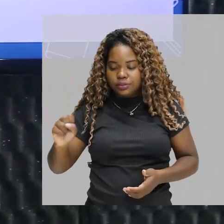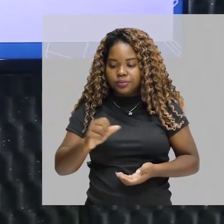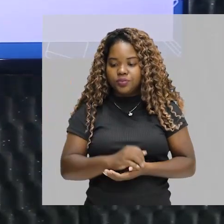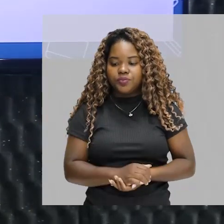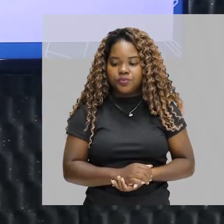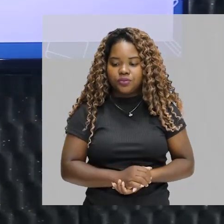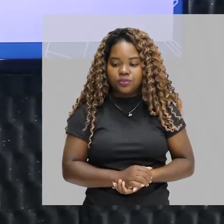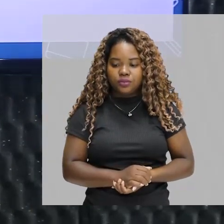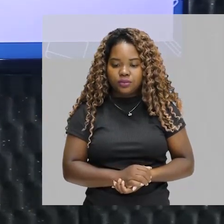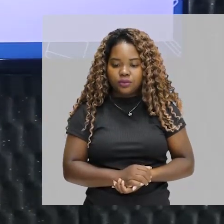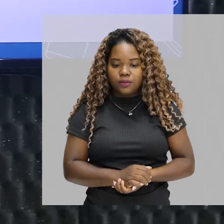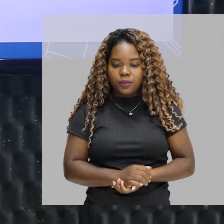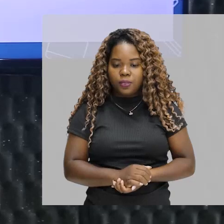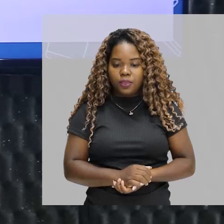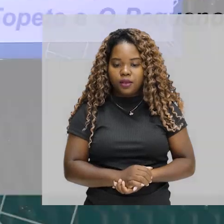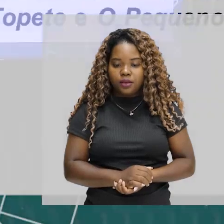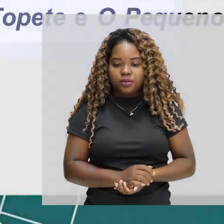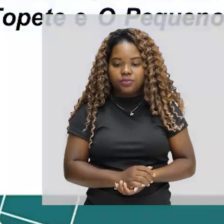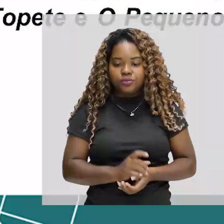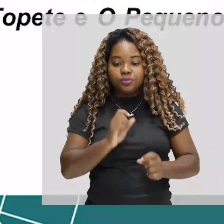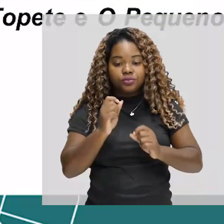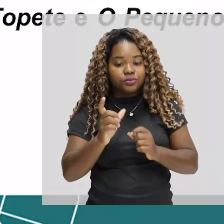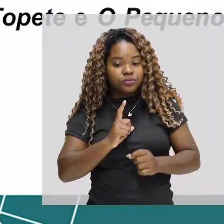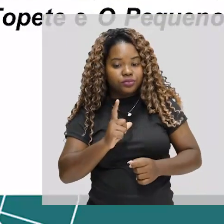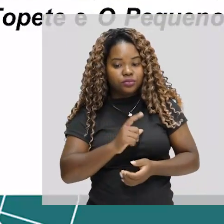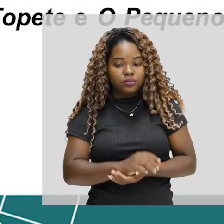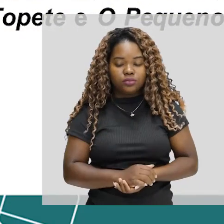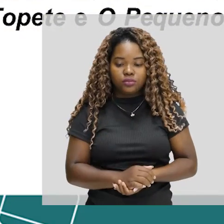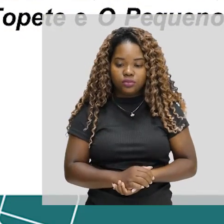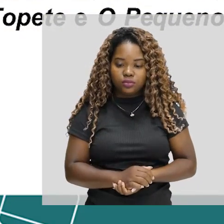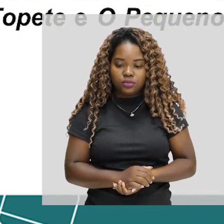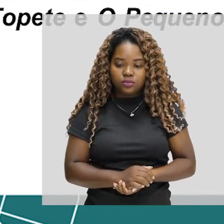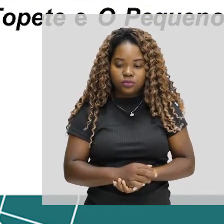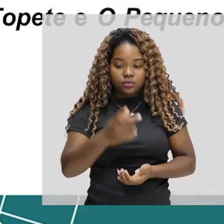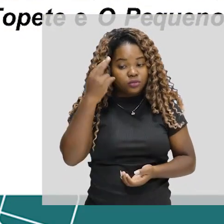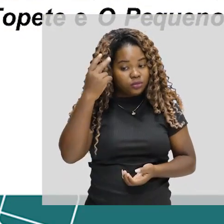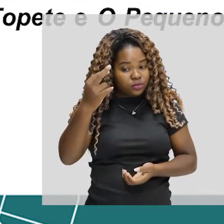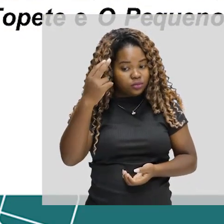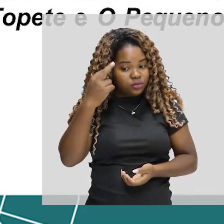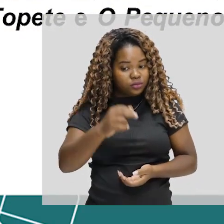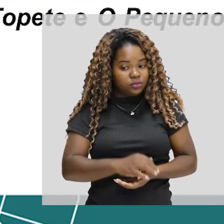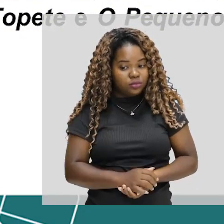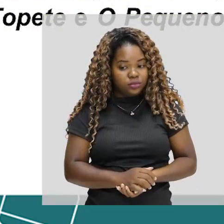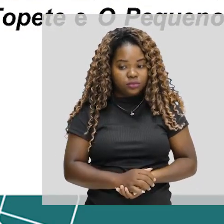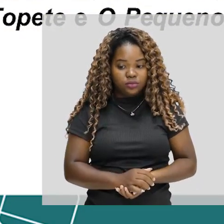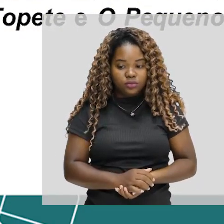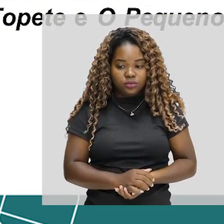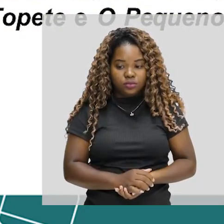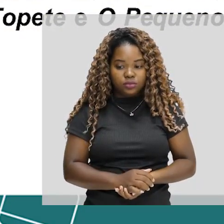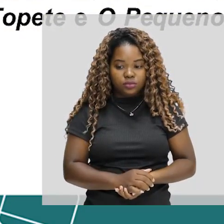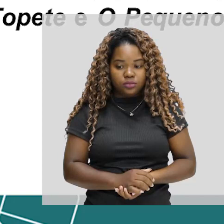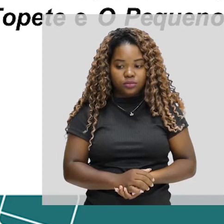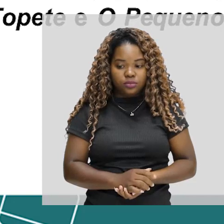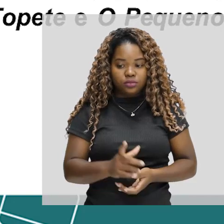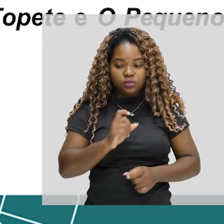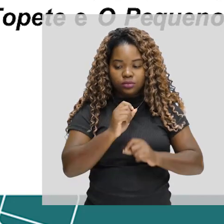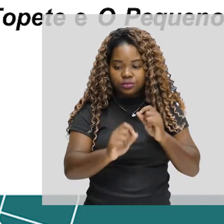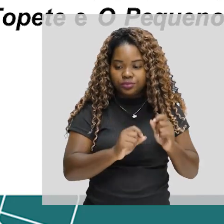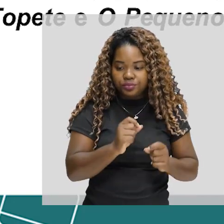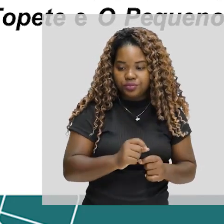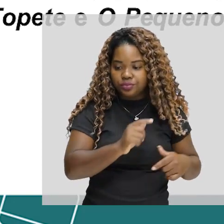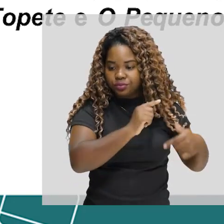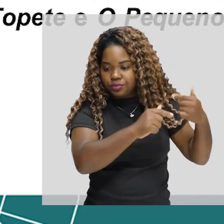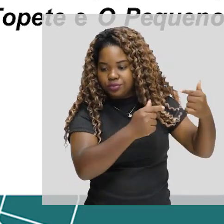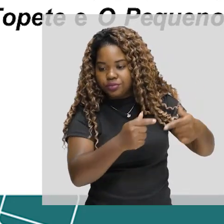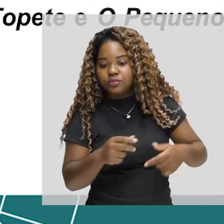Perrault, tá? Aí o que que a gente tem? Olha só. Essas histórias que foram recolhidas por ele tinham na